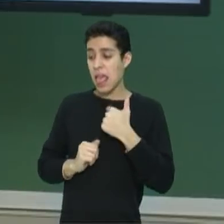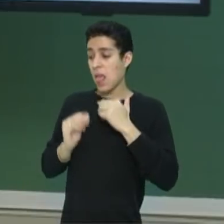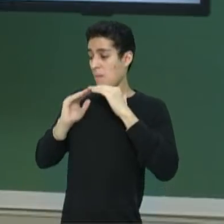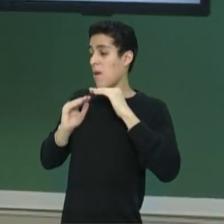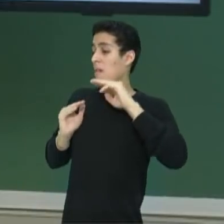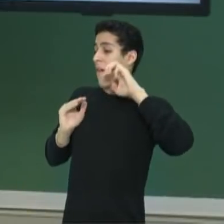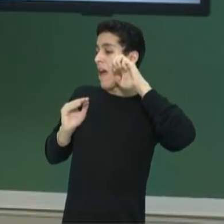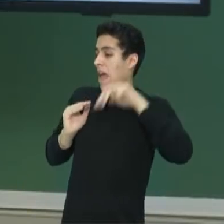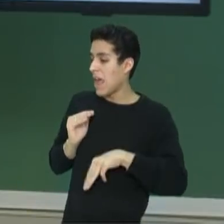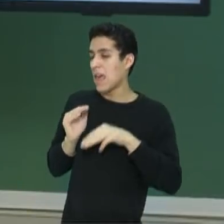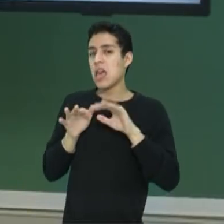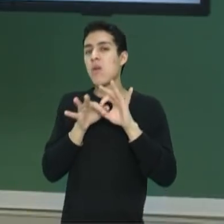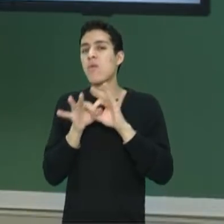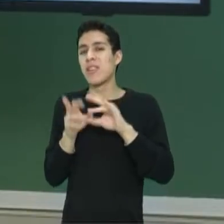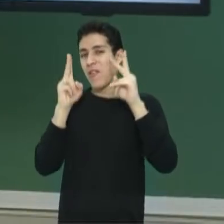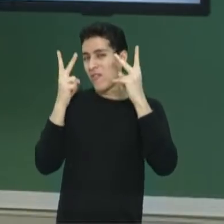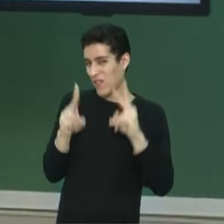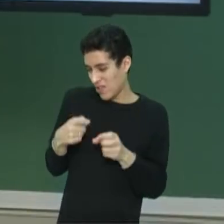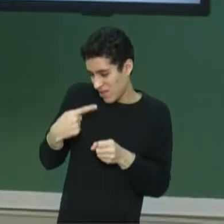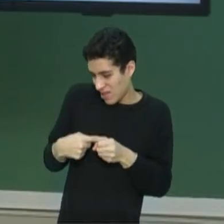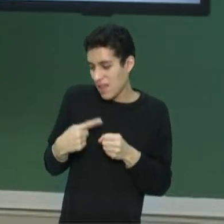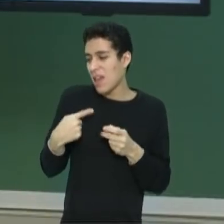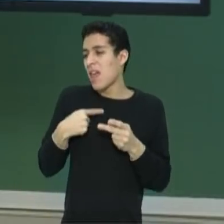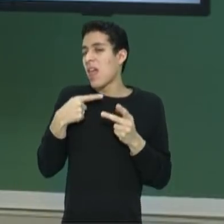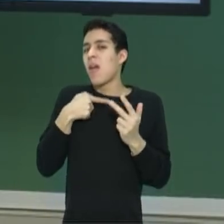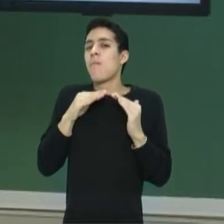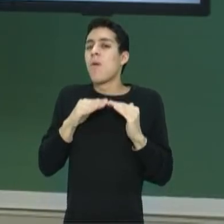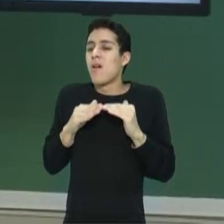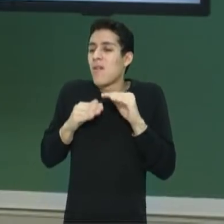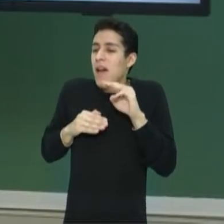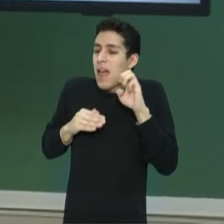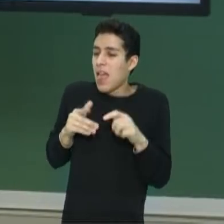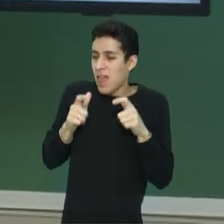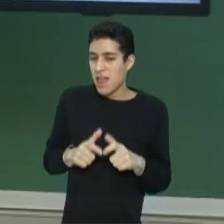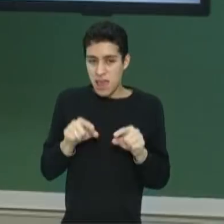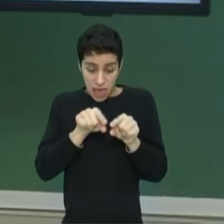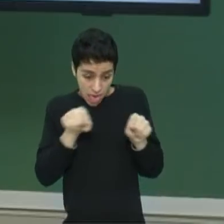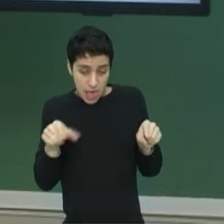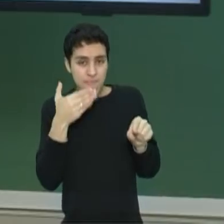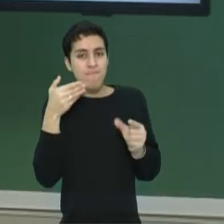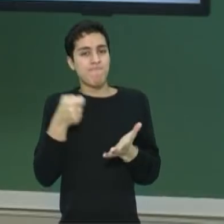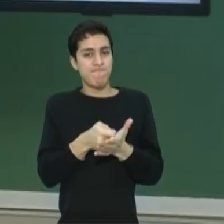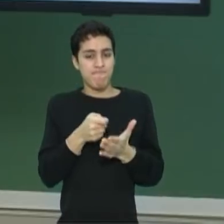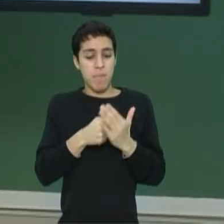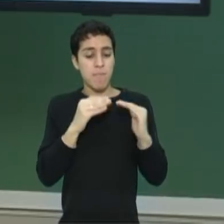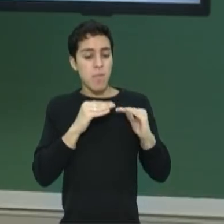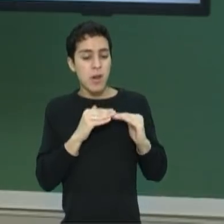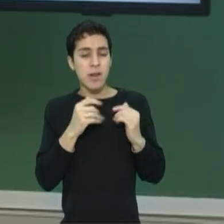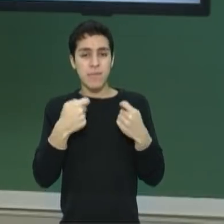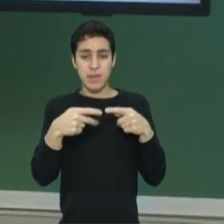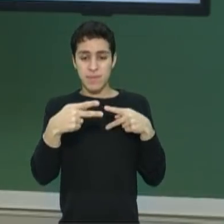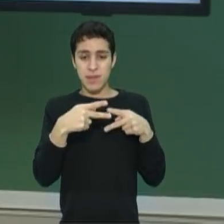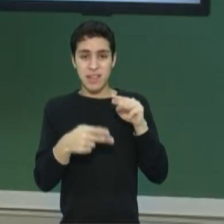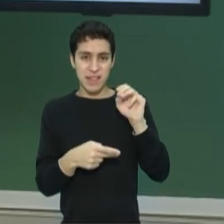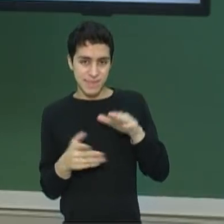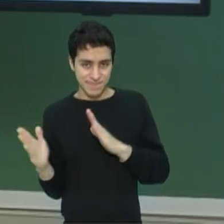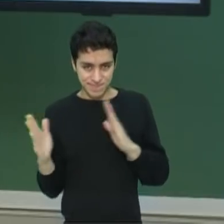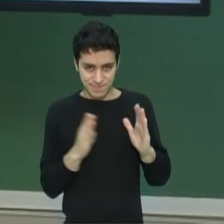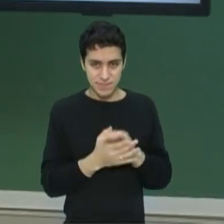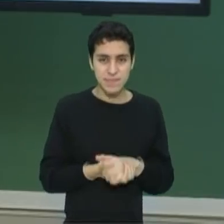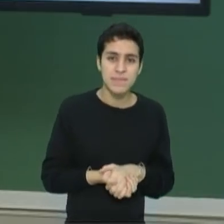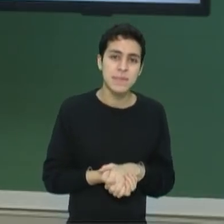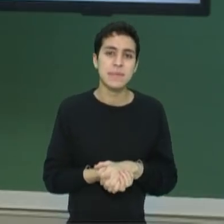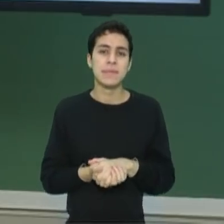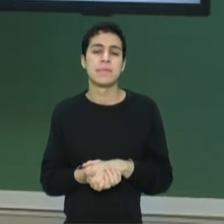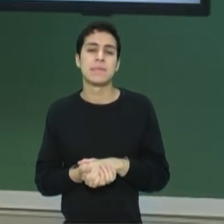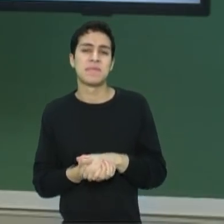União da Vitória, eu moro em né? Então, a gente tem ali que morar pede a preposição em. E aí a gente